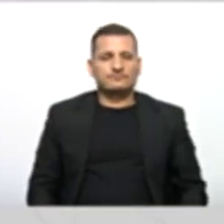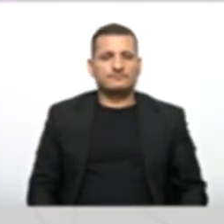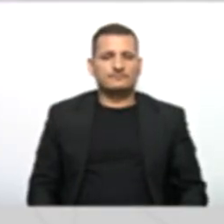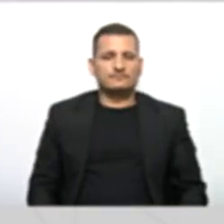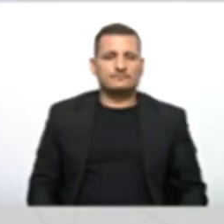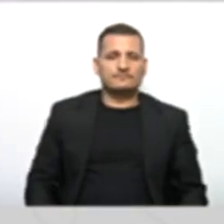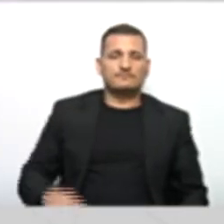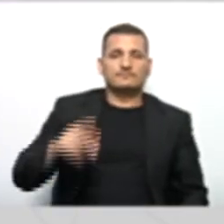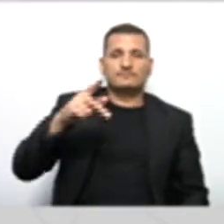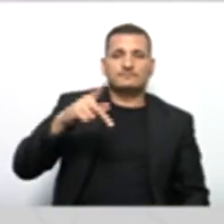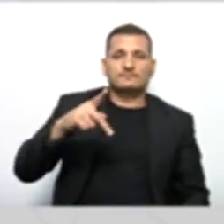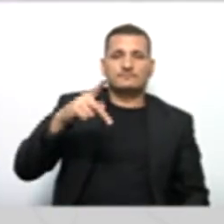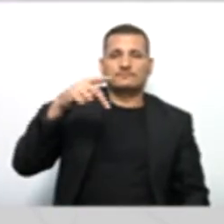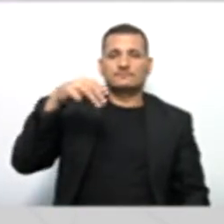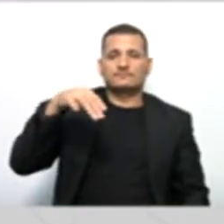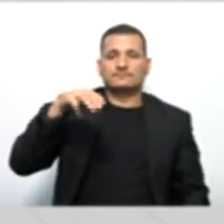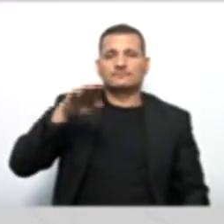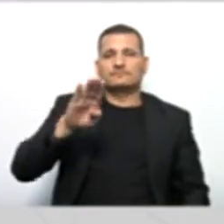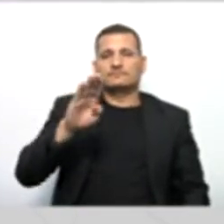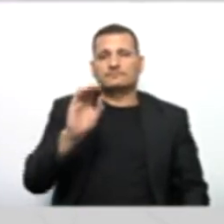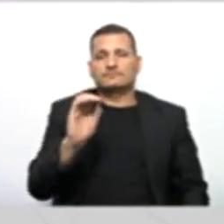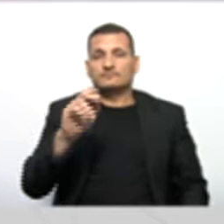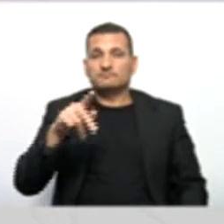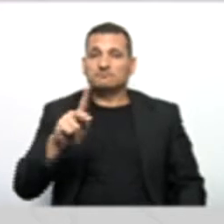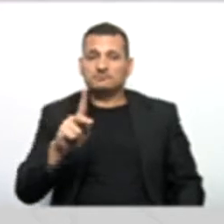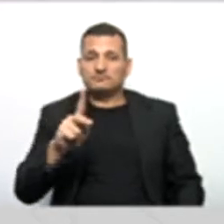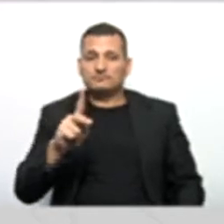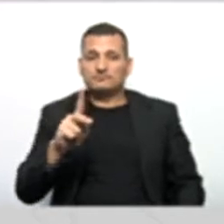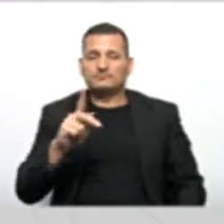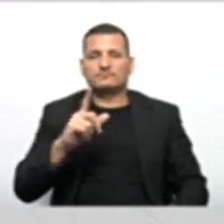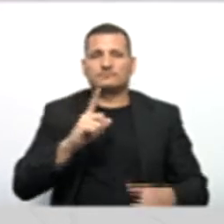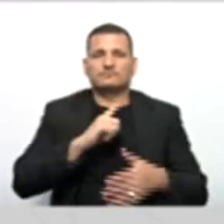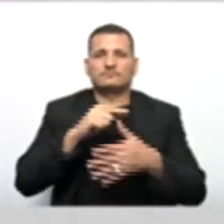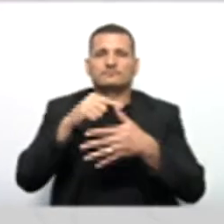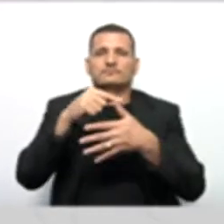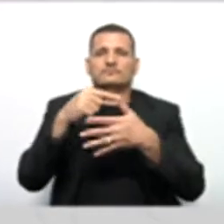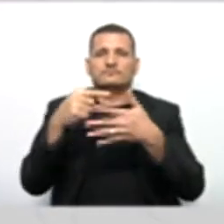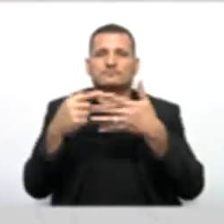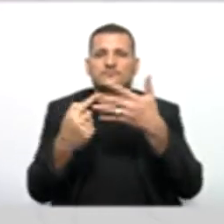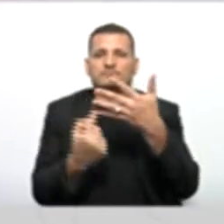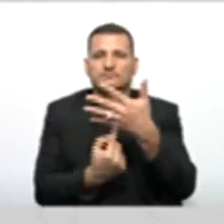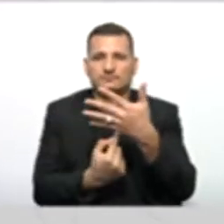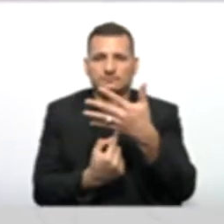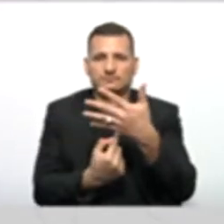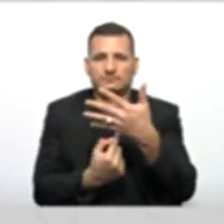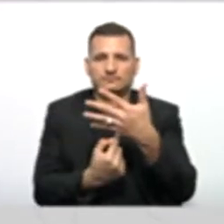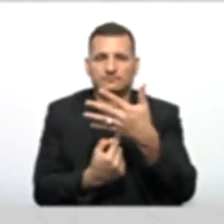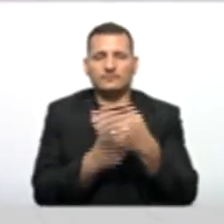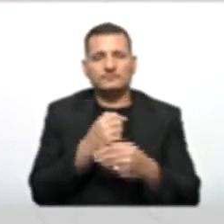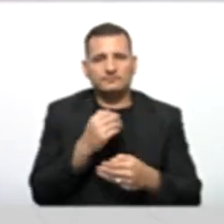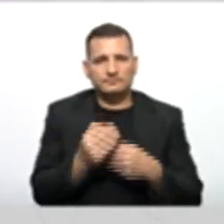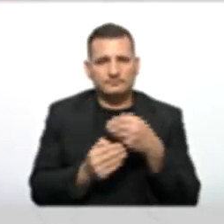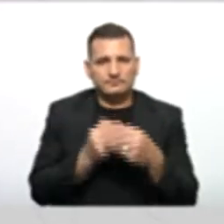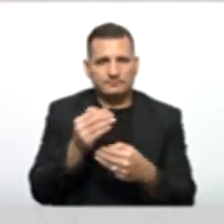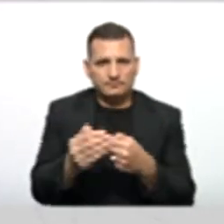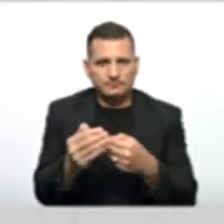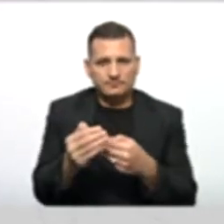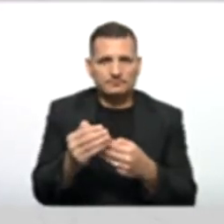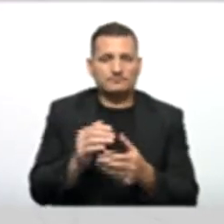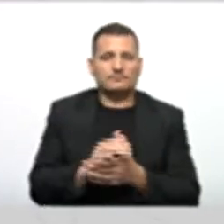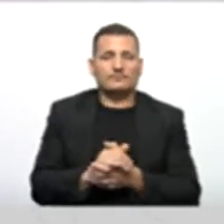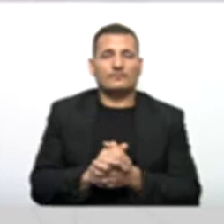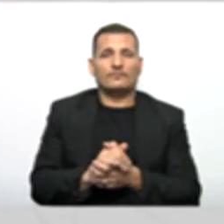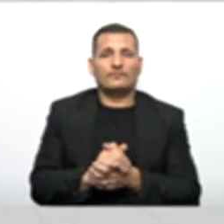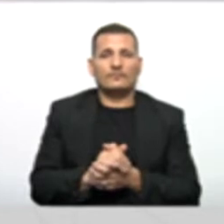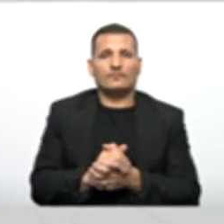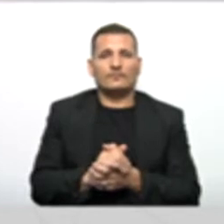O PMBOK ele trabalha da seguinte forma, tá? Ele traz 5 macroprocessos, beleza? Nosso projeto ele vai estar